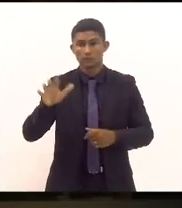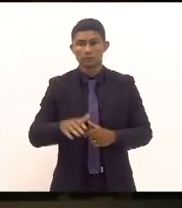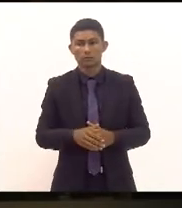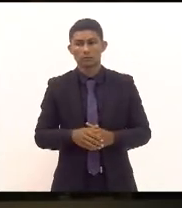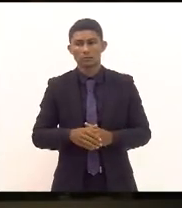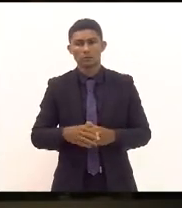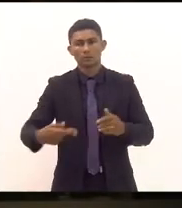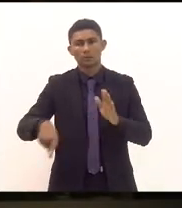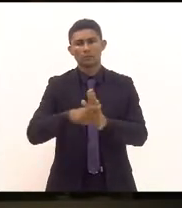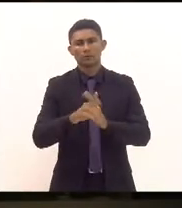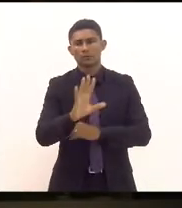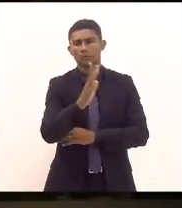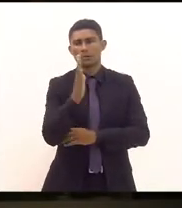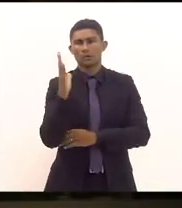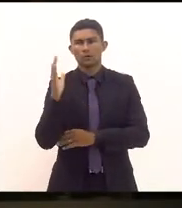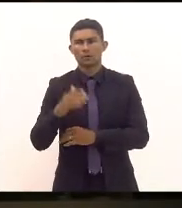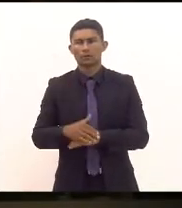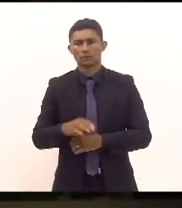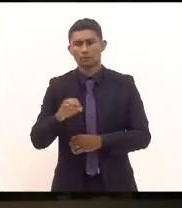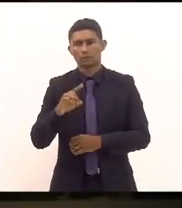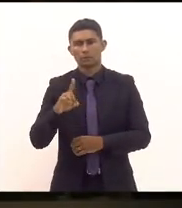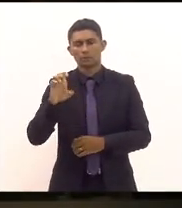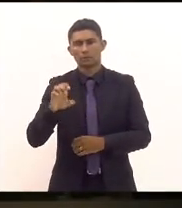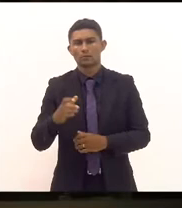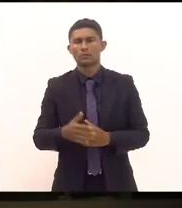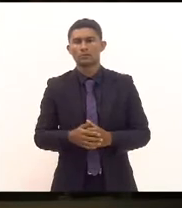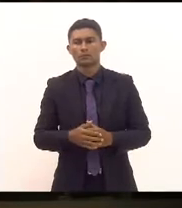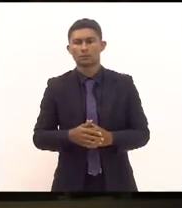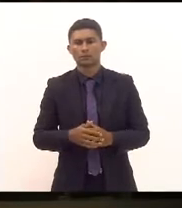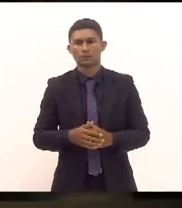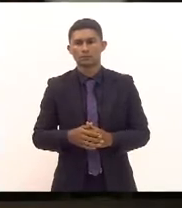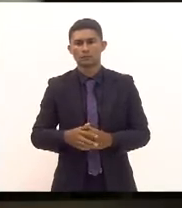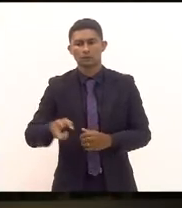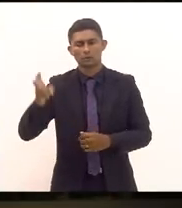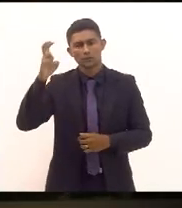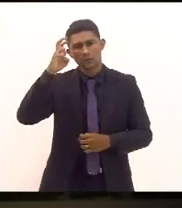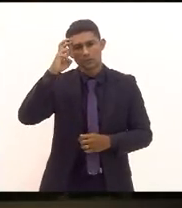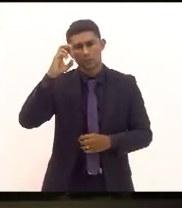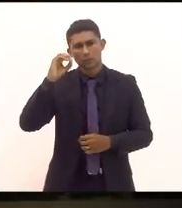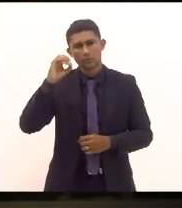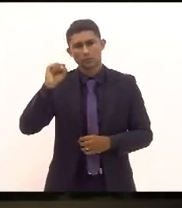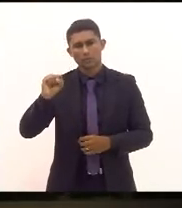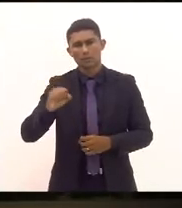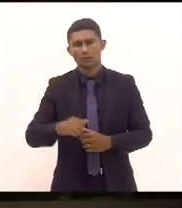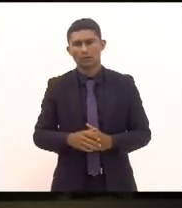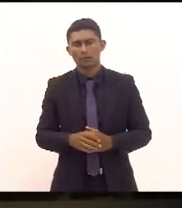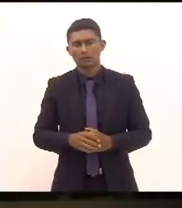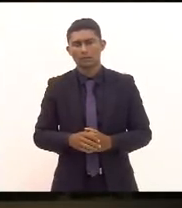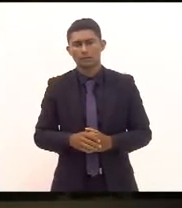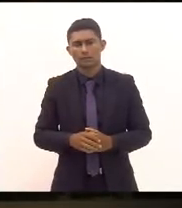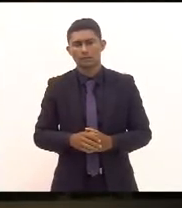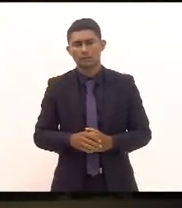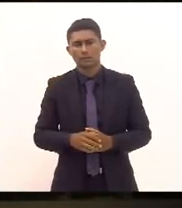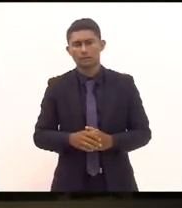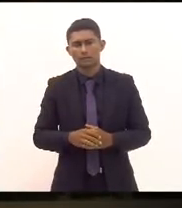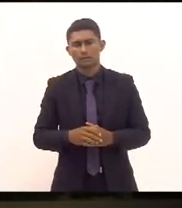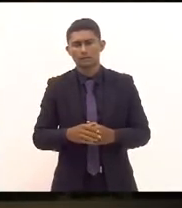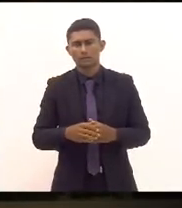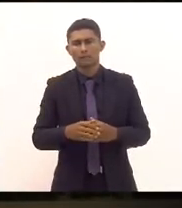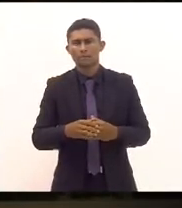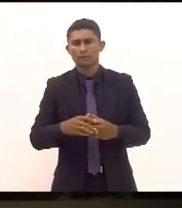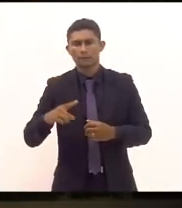Caboclo da Mata o de o der quinta-feira o seu você achou feijão preto